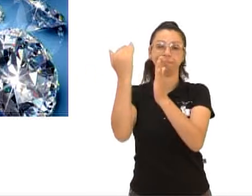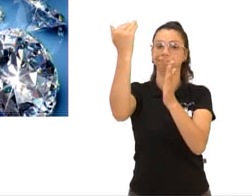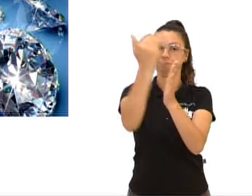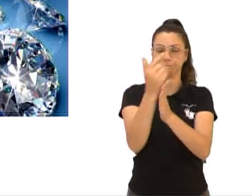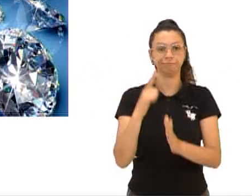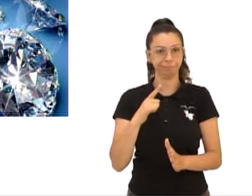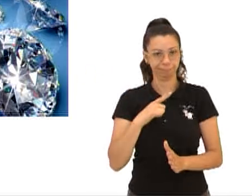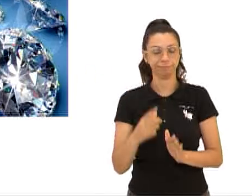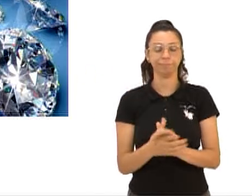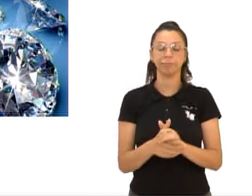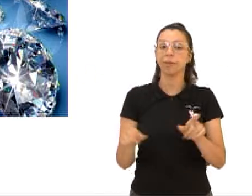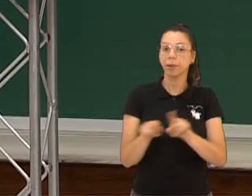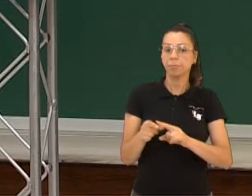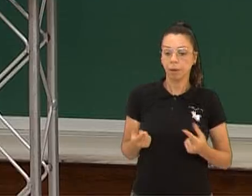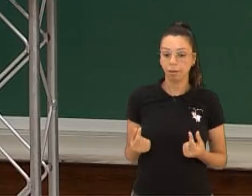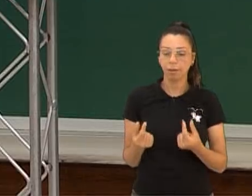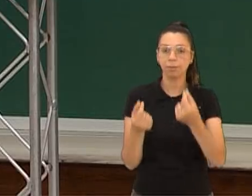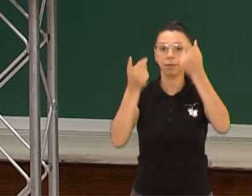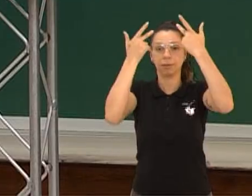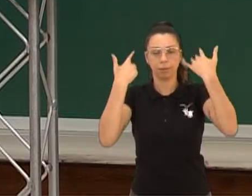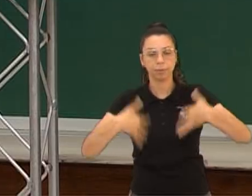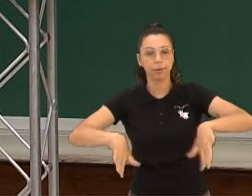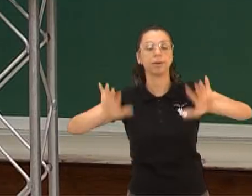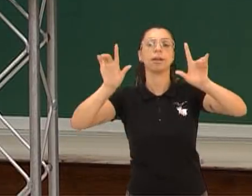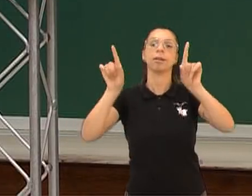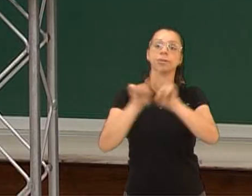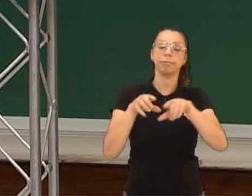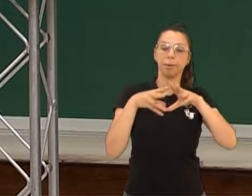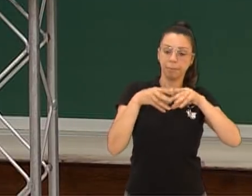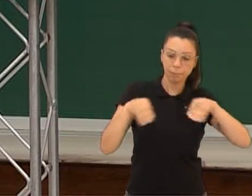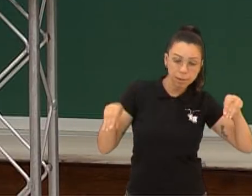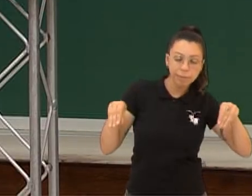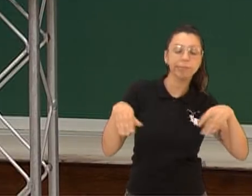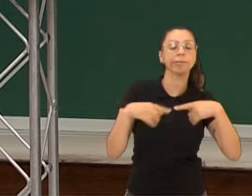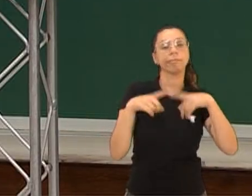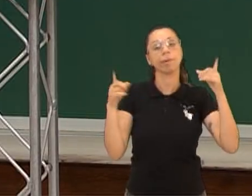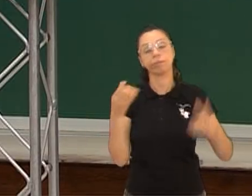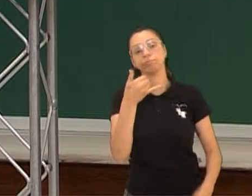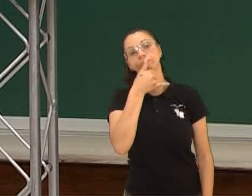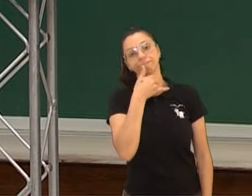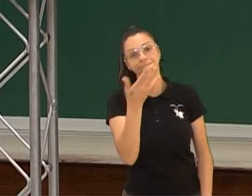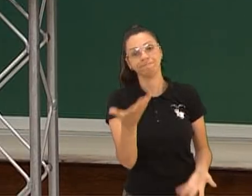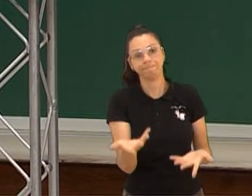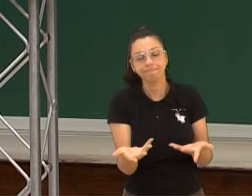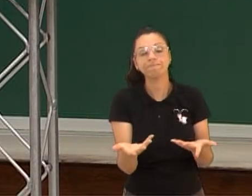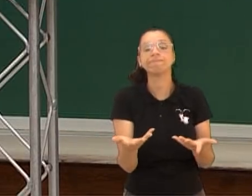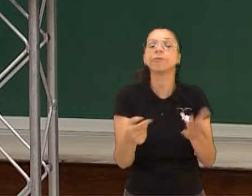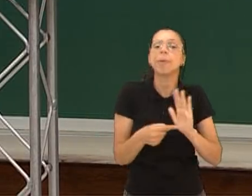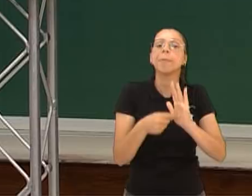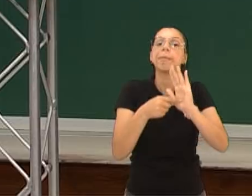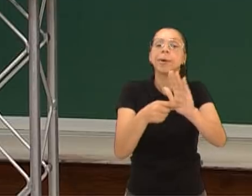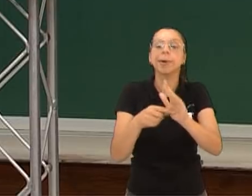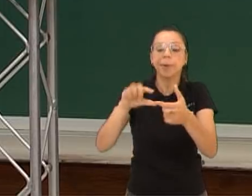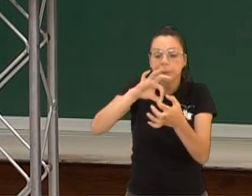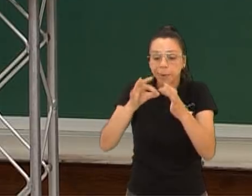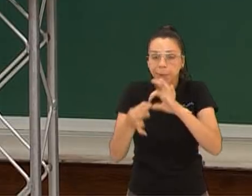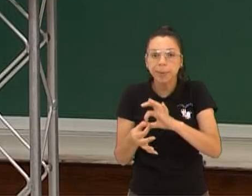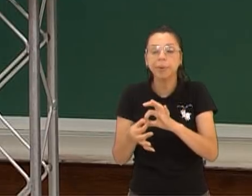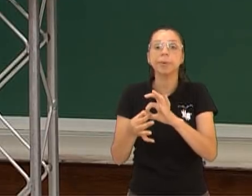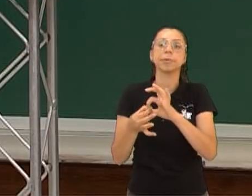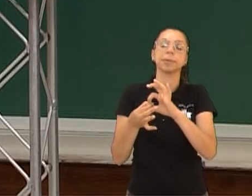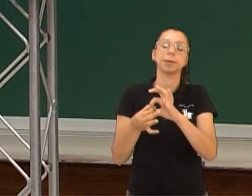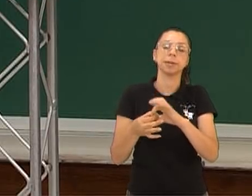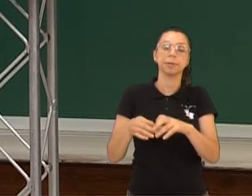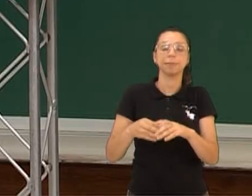que, apesar das imensas riquezas naturais e minerais, infelizmente ainda ele aparece como o continente mais pobre do